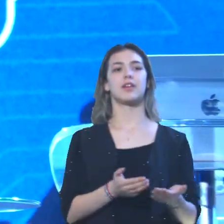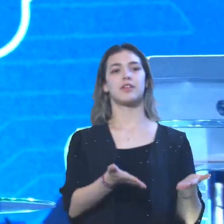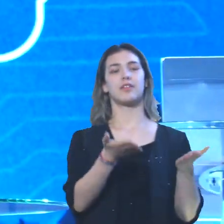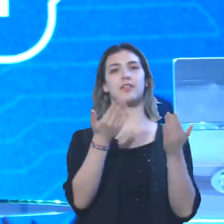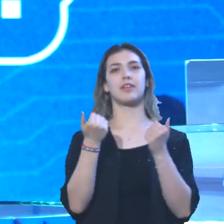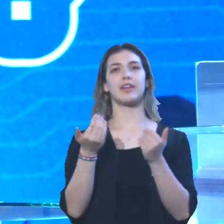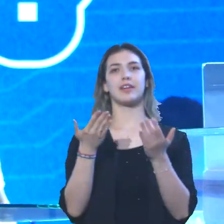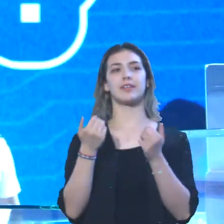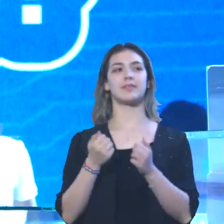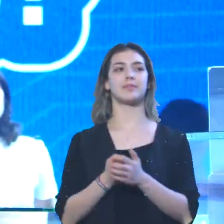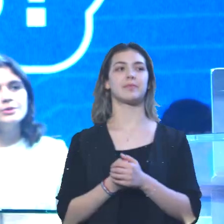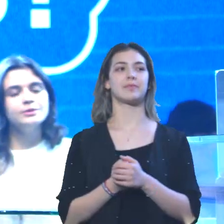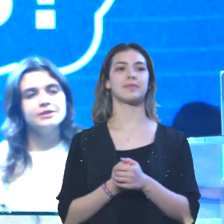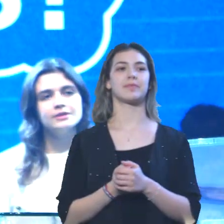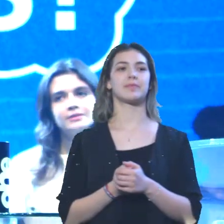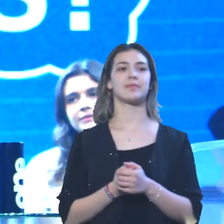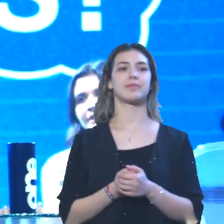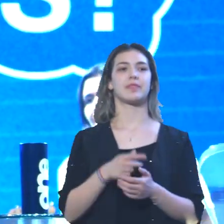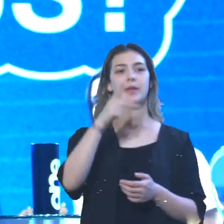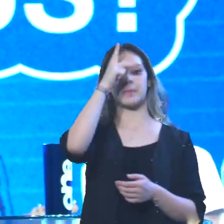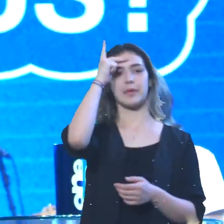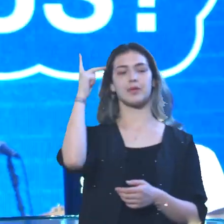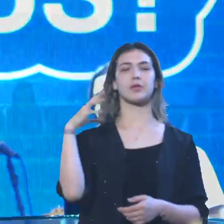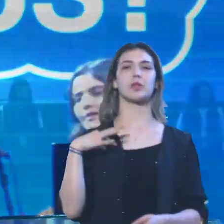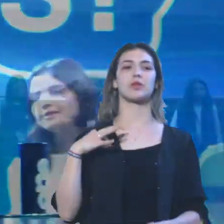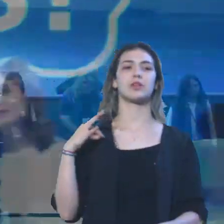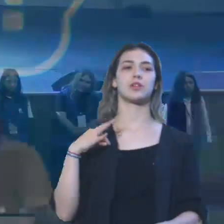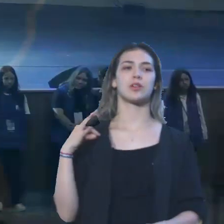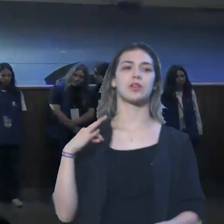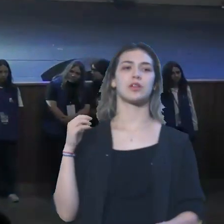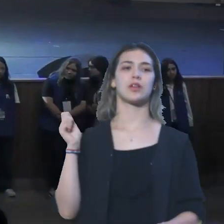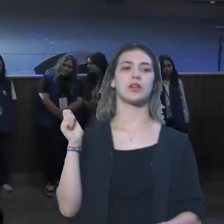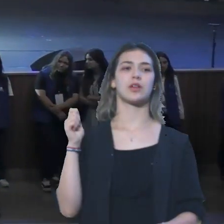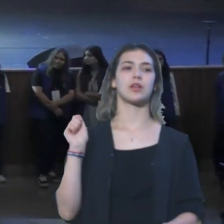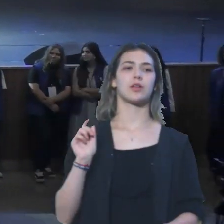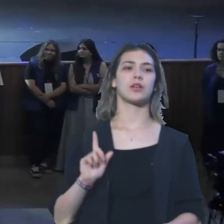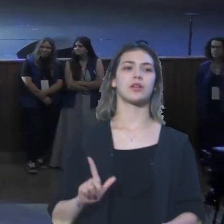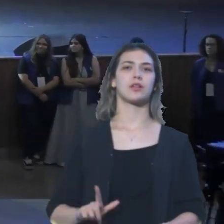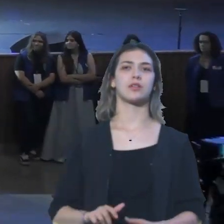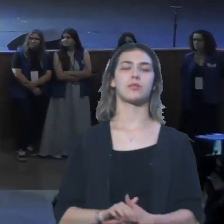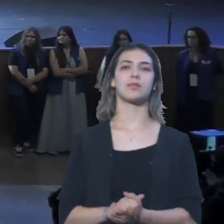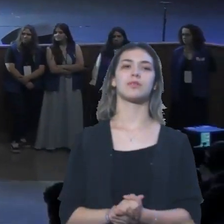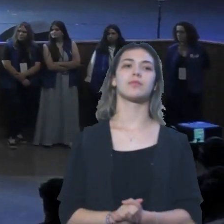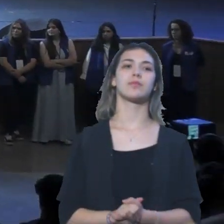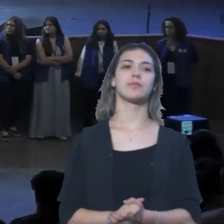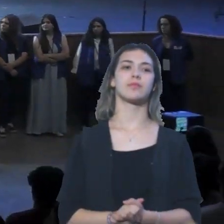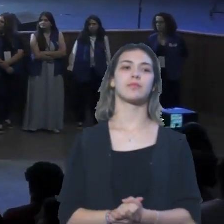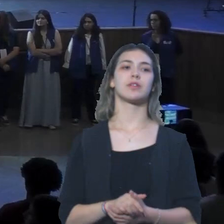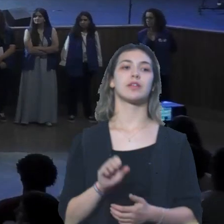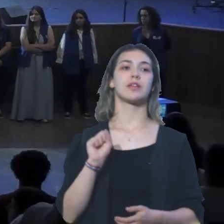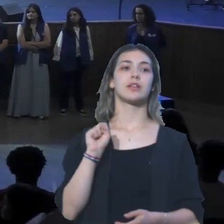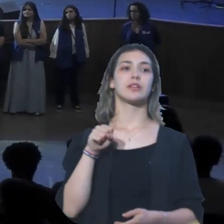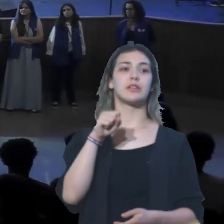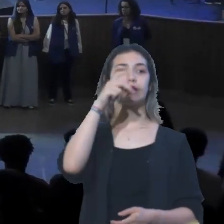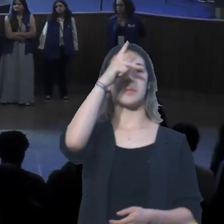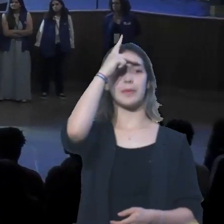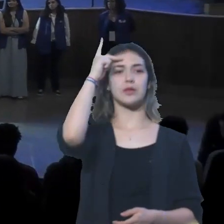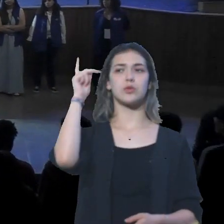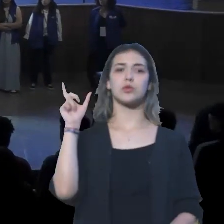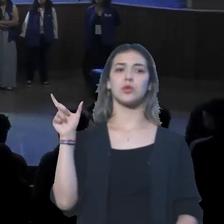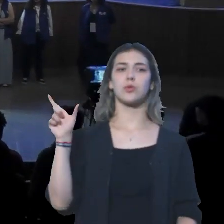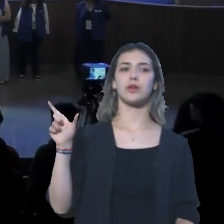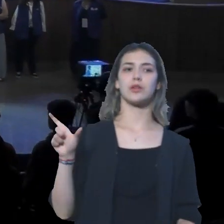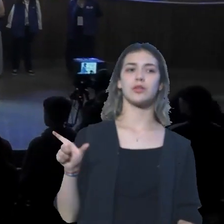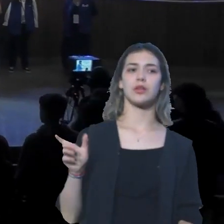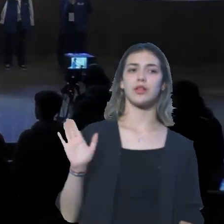irmãos aqui de colete, nós queremos falar com você. Se tem alguém do seu lado que levantou a mão, enganche com essa pessoa e vem aqui